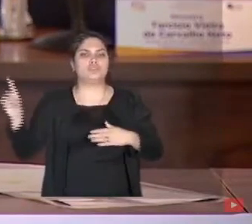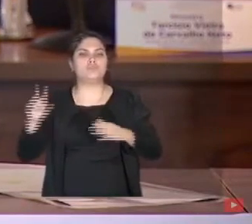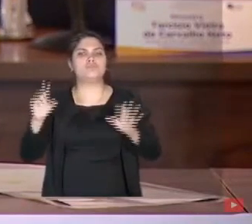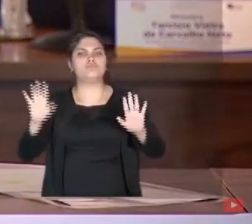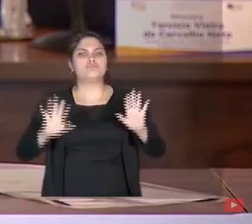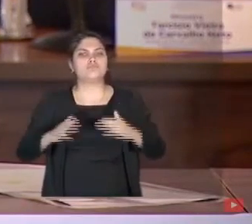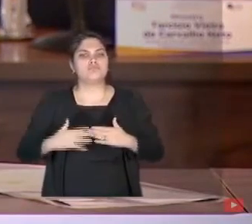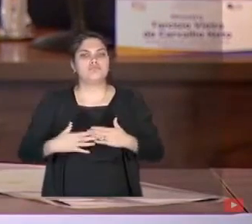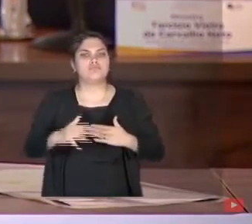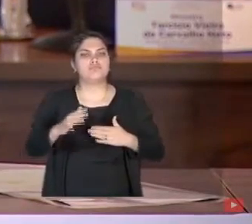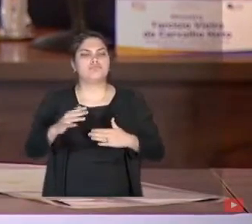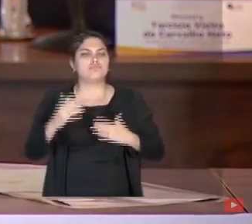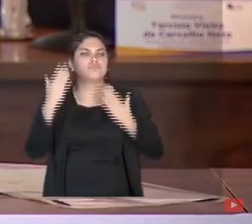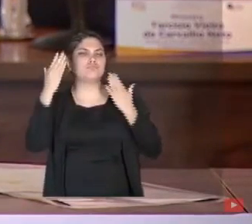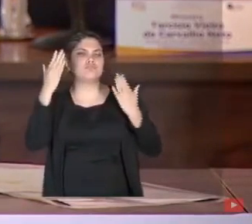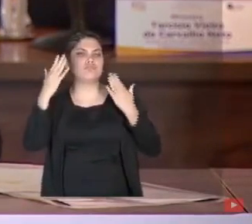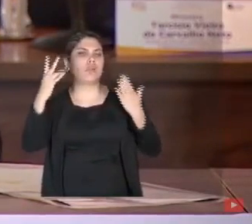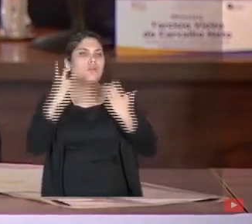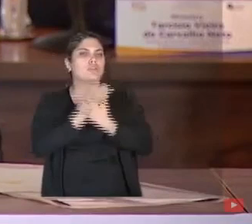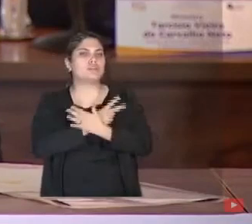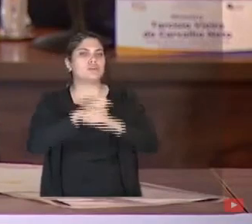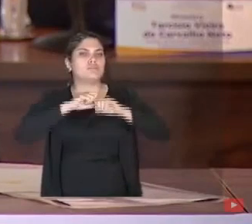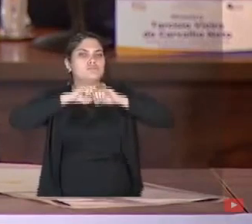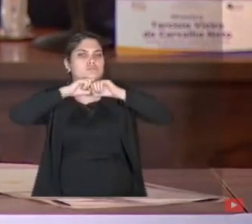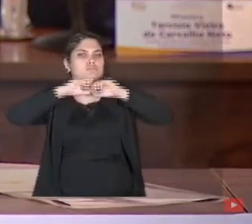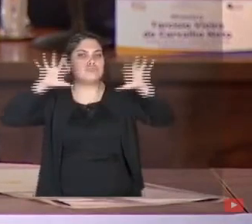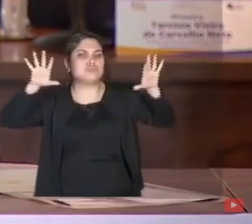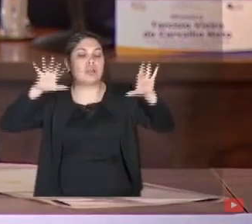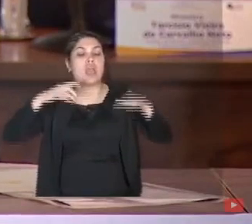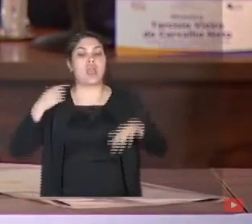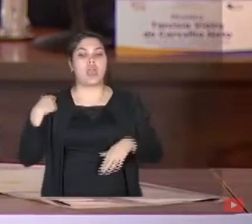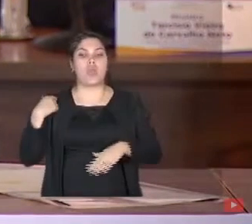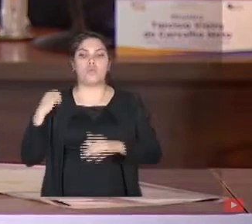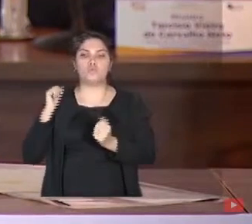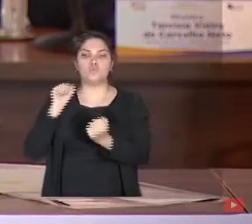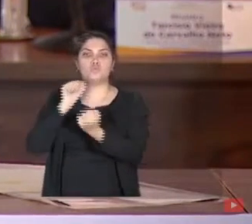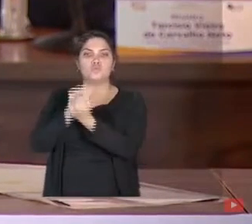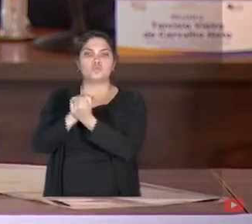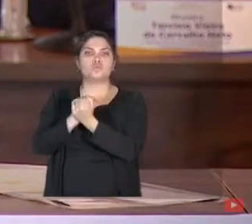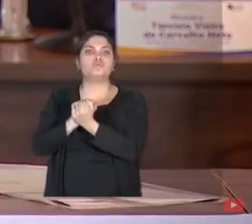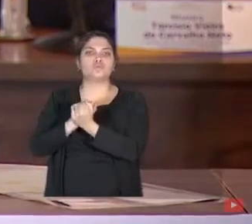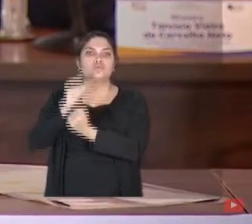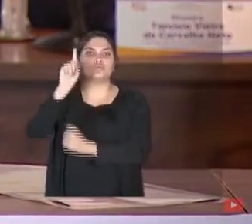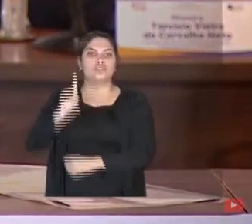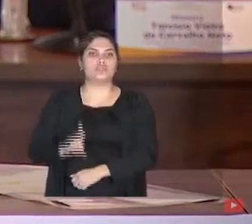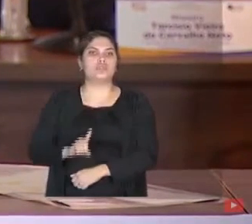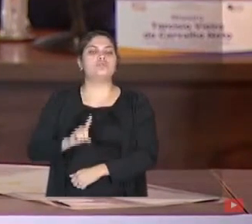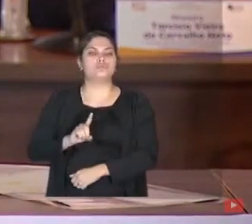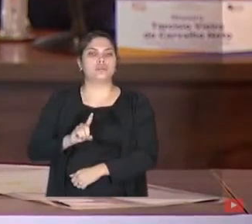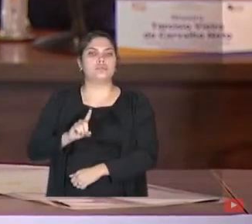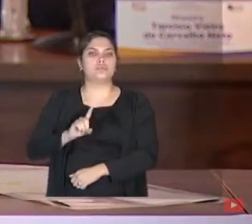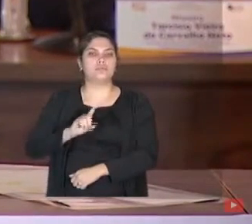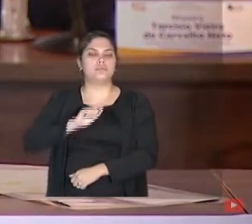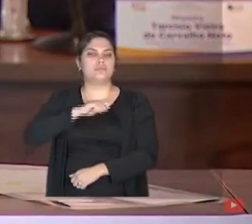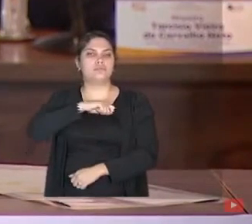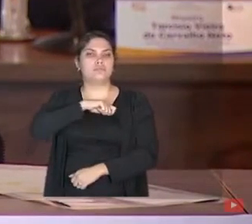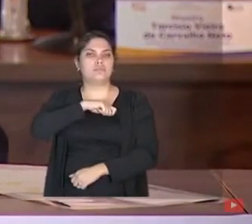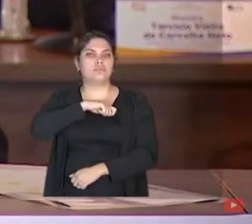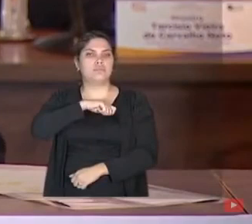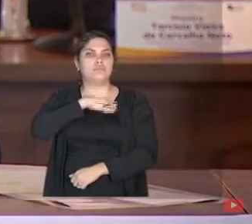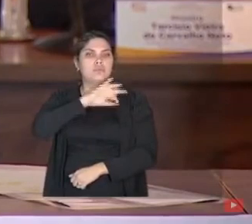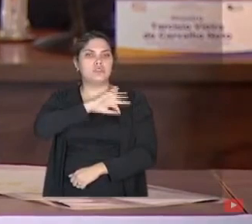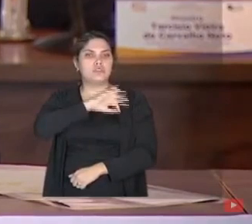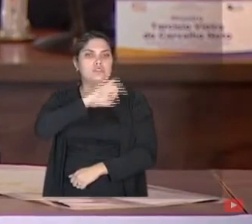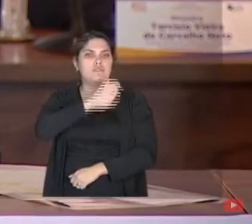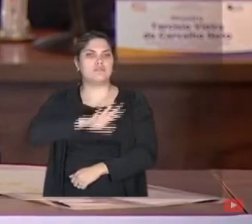um suposto vazamento, eu mesmo estive com o diretor da Polícia Federal, o delegado